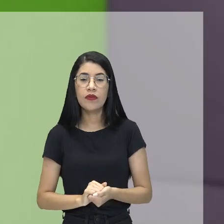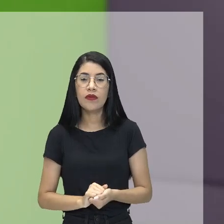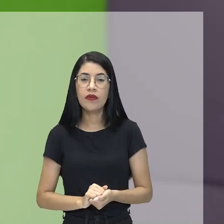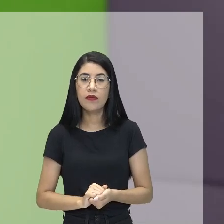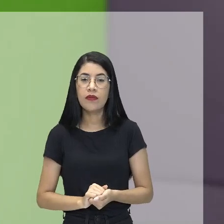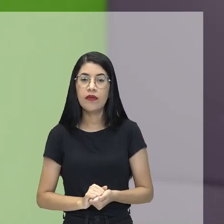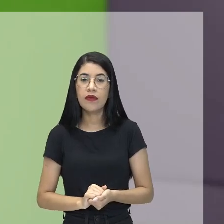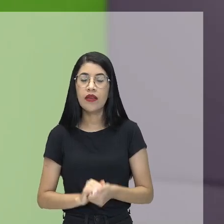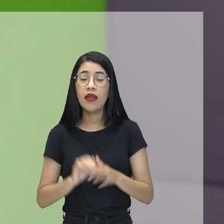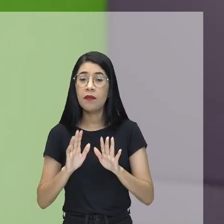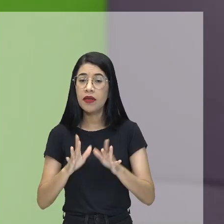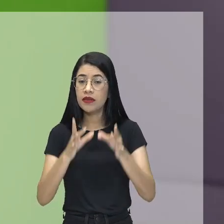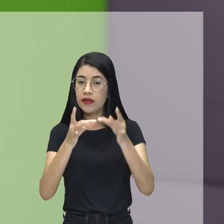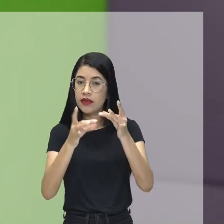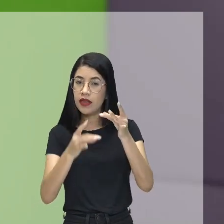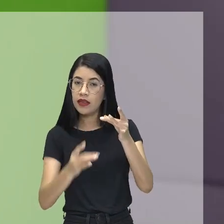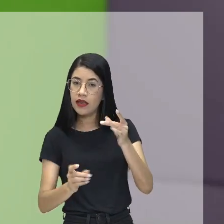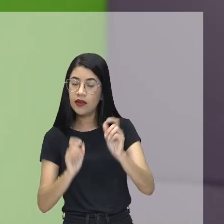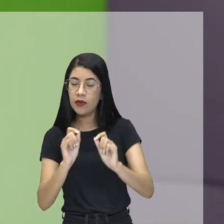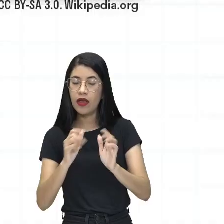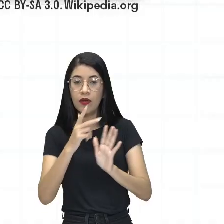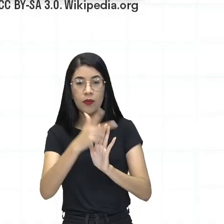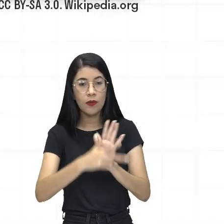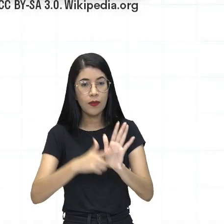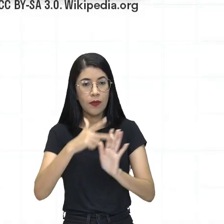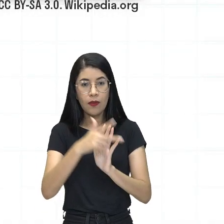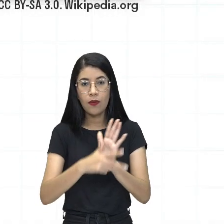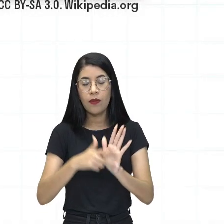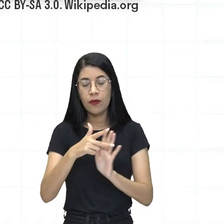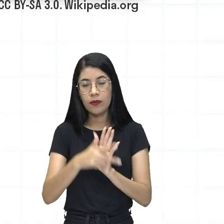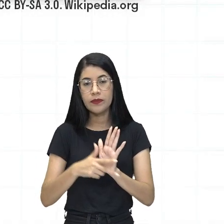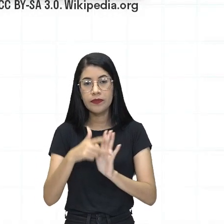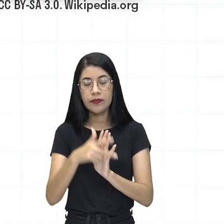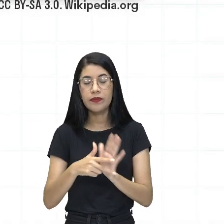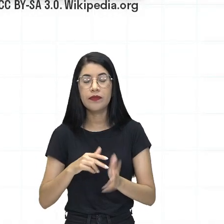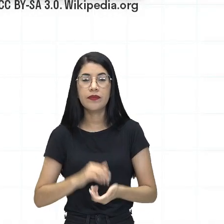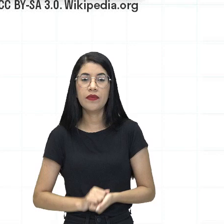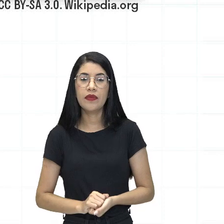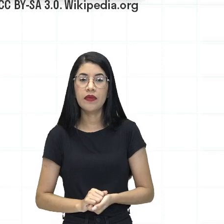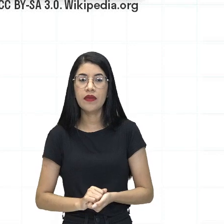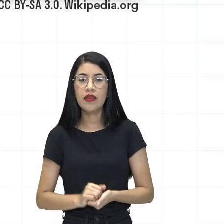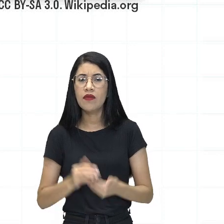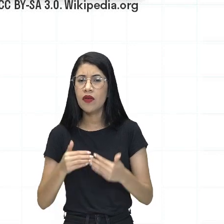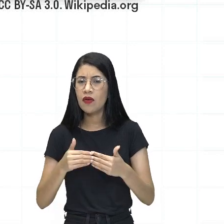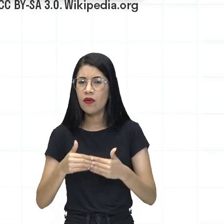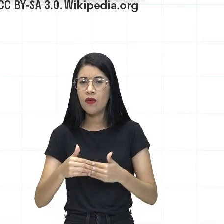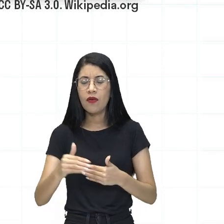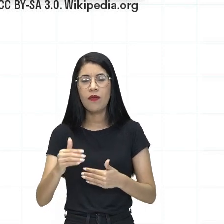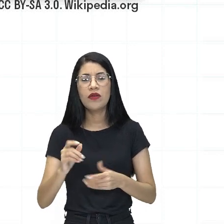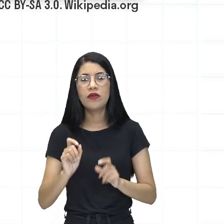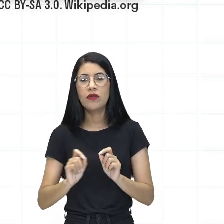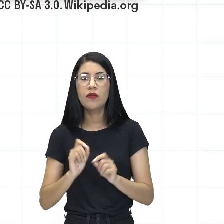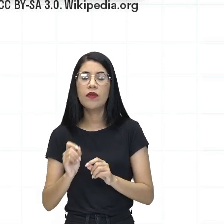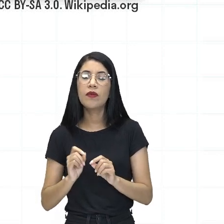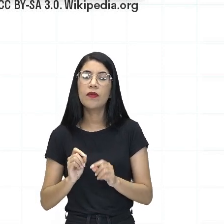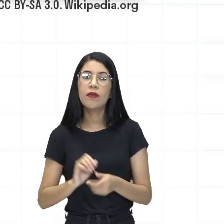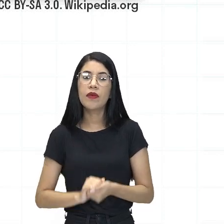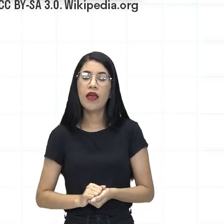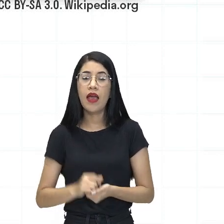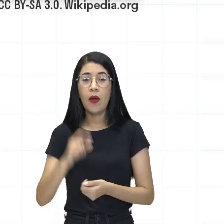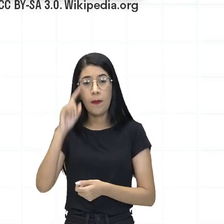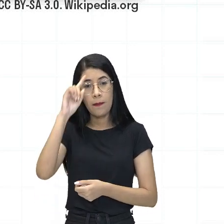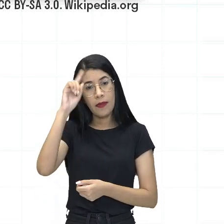aí detalhar um pouco mais sobre as locomotivas a vapor, que foi ali o grande início desse processo, né? A primeira